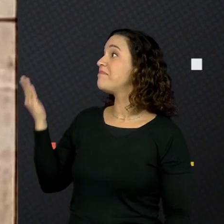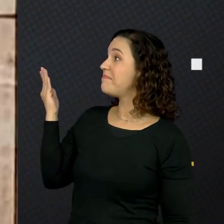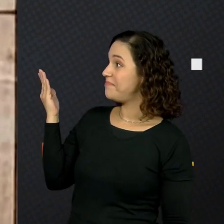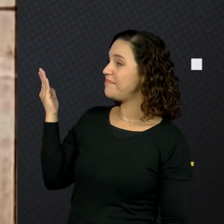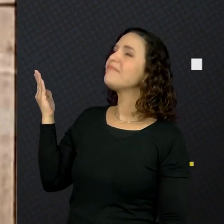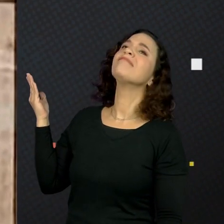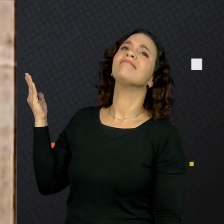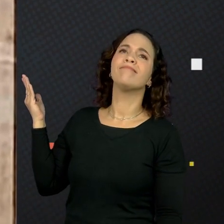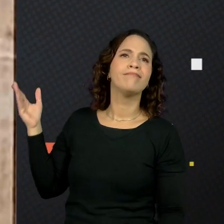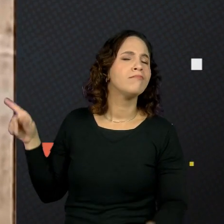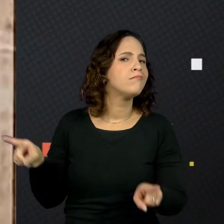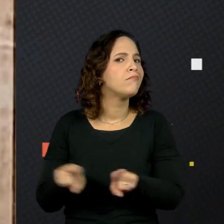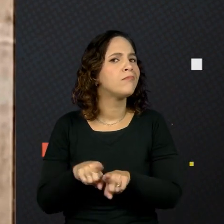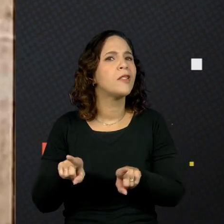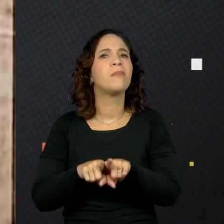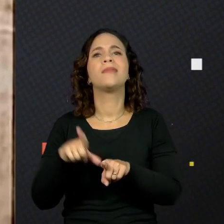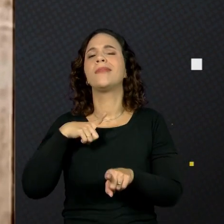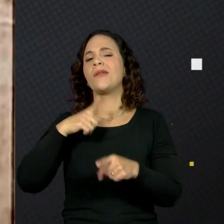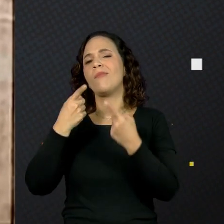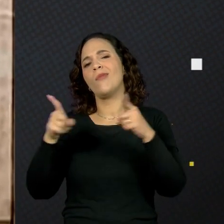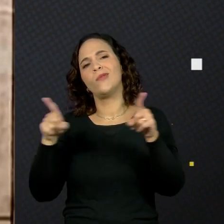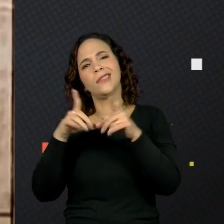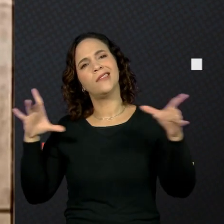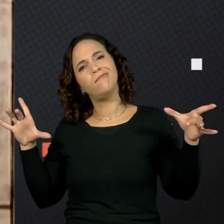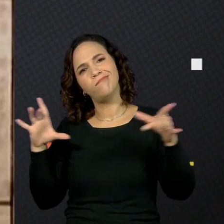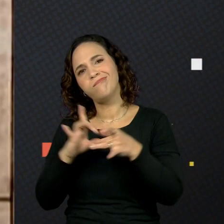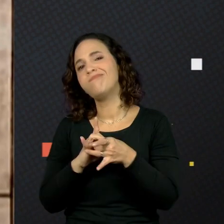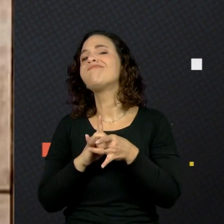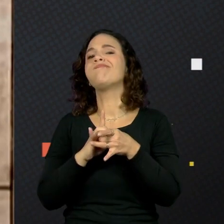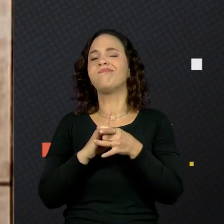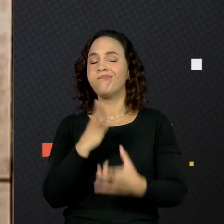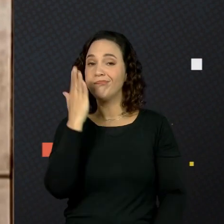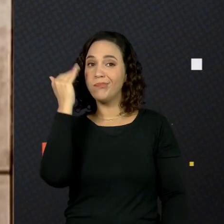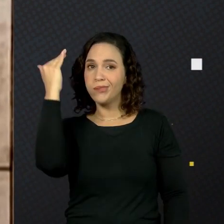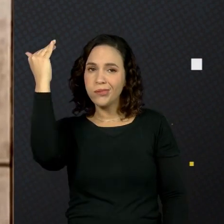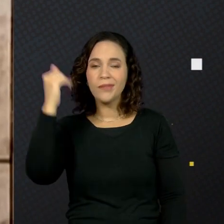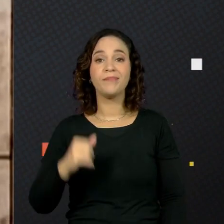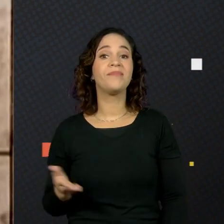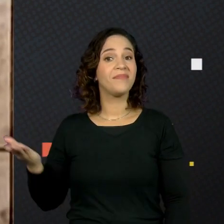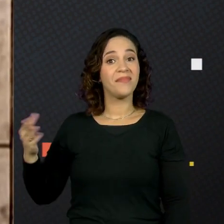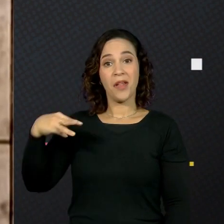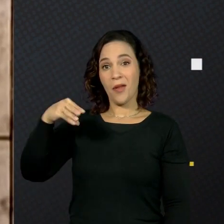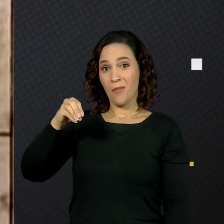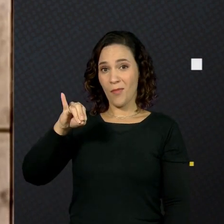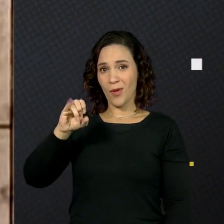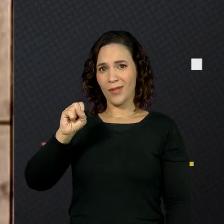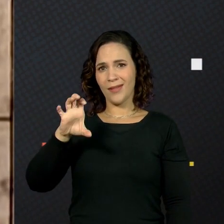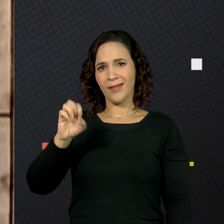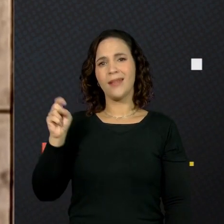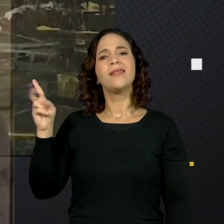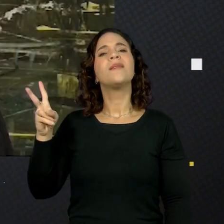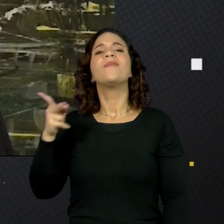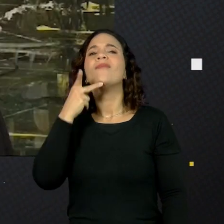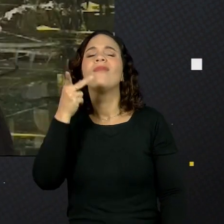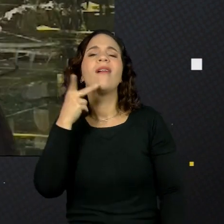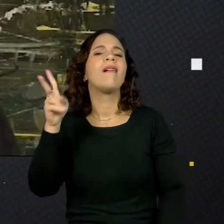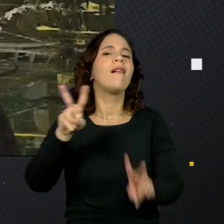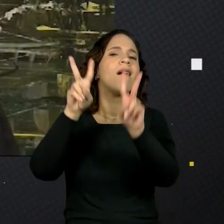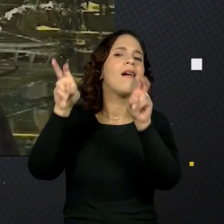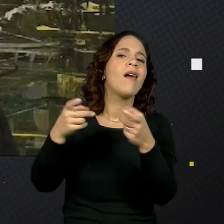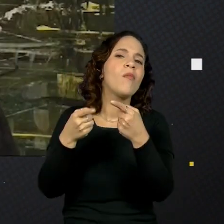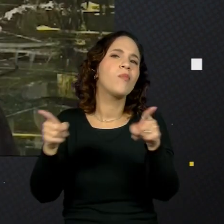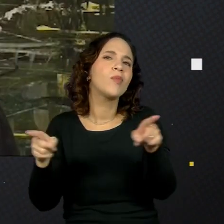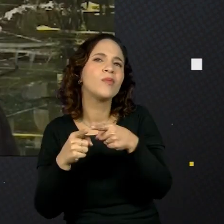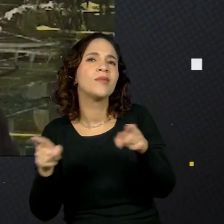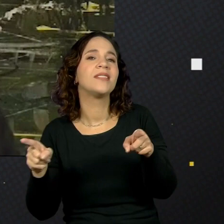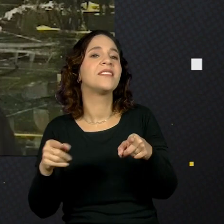outro sucesso musical. E o Moisés, sempre, a gente, desde que nós nos conhecemos, a gente falava de música. Moisés, eu só